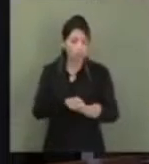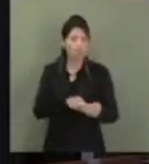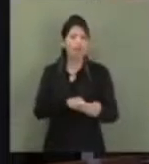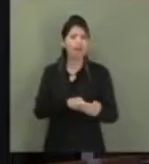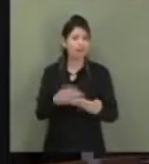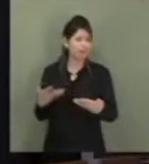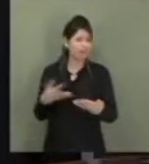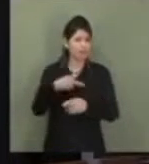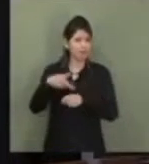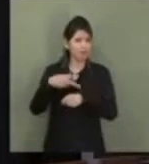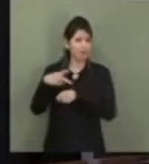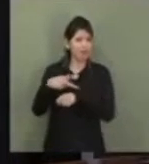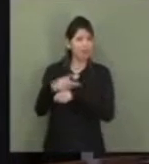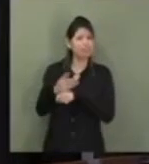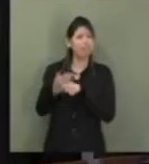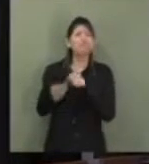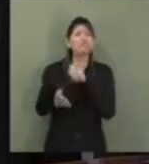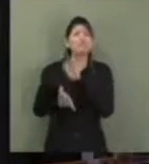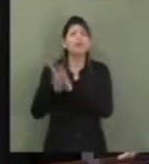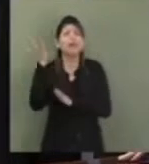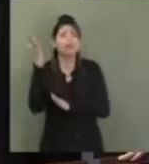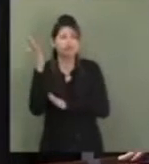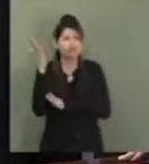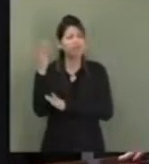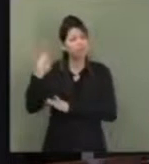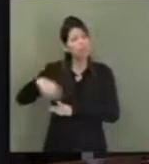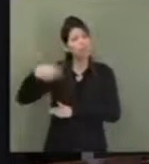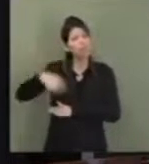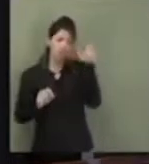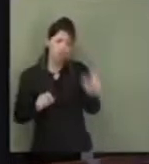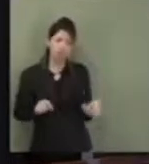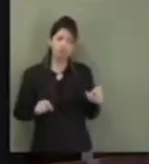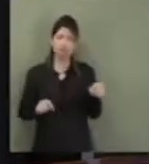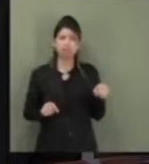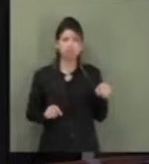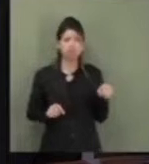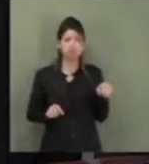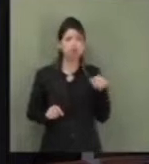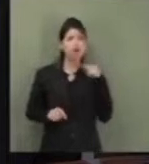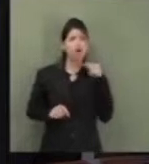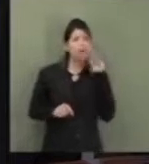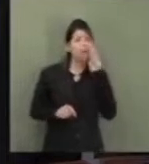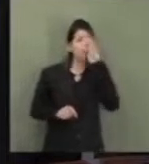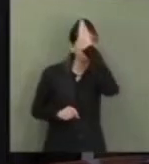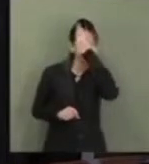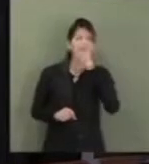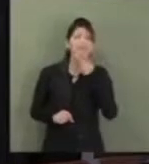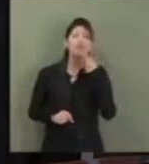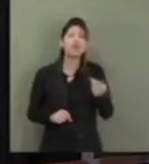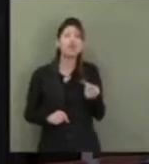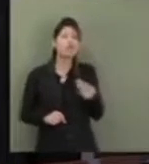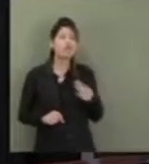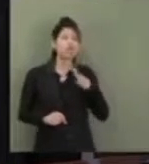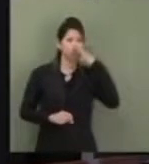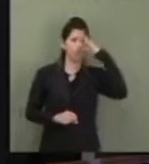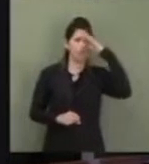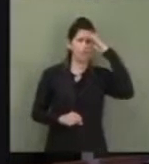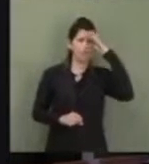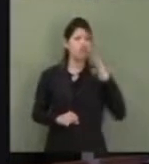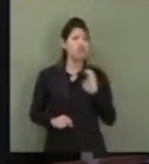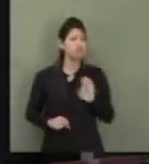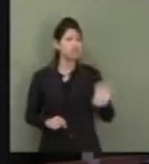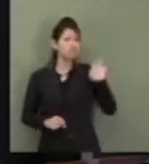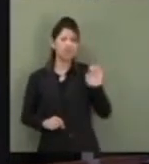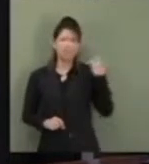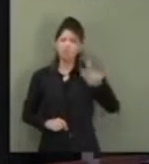viagem internacional, alguns países exigiam que se apresentasse o comprovante. E ele, o então presidente Bolsonaro, como chefe de Estado, nunca